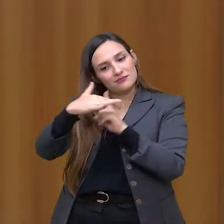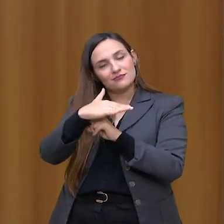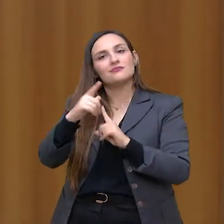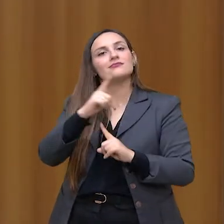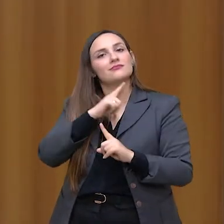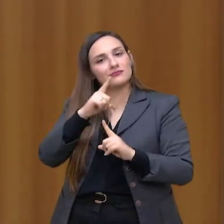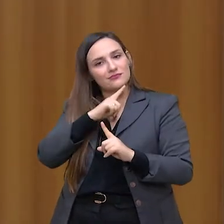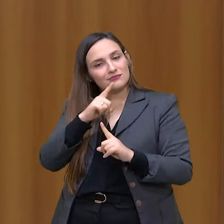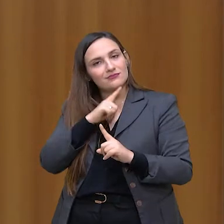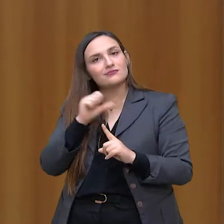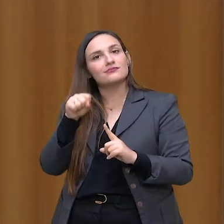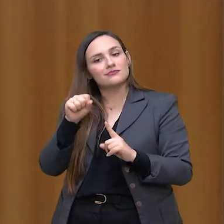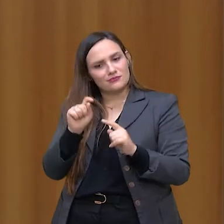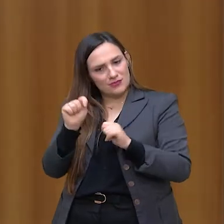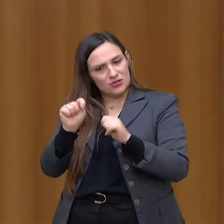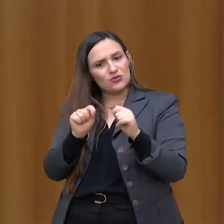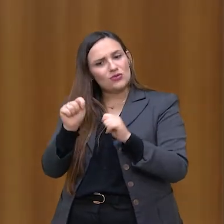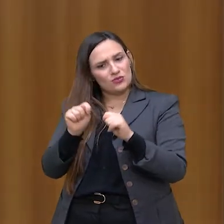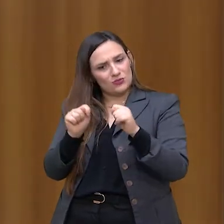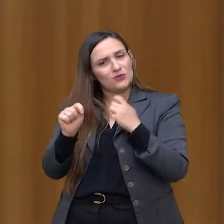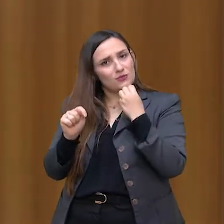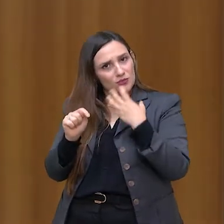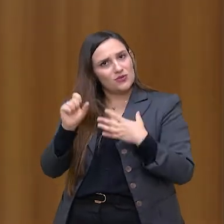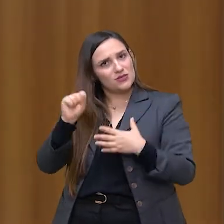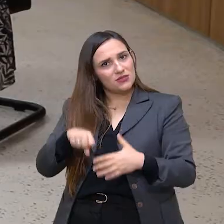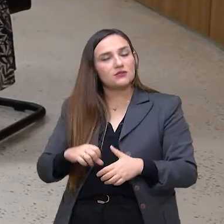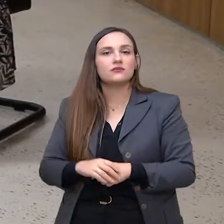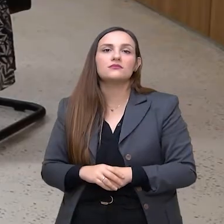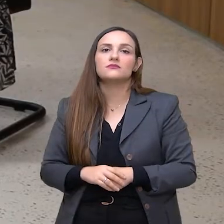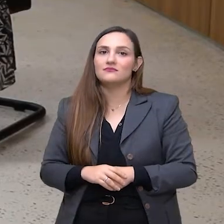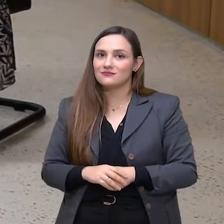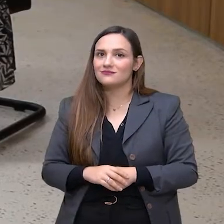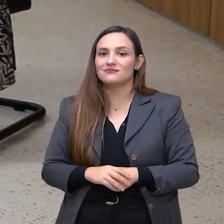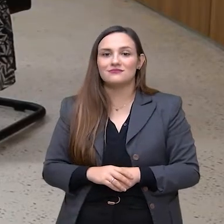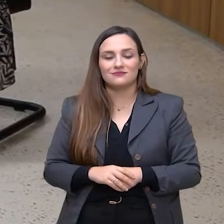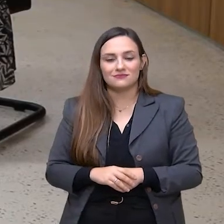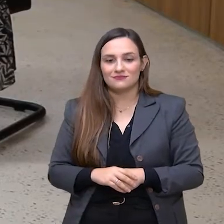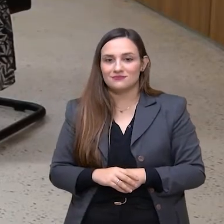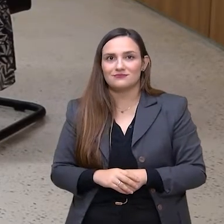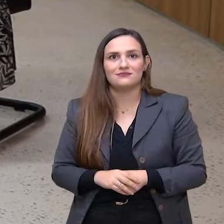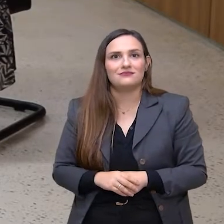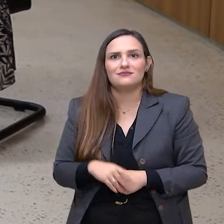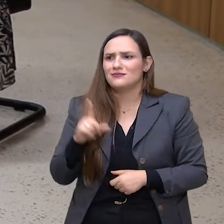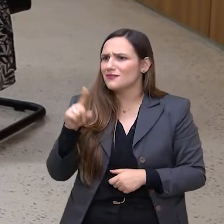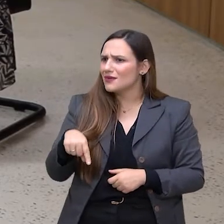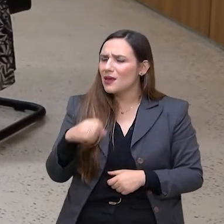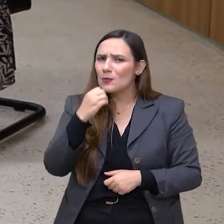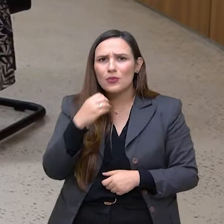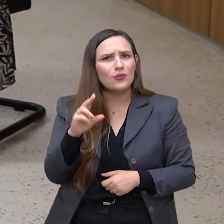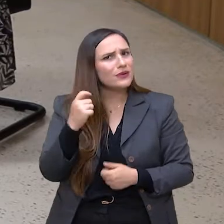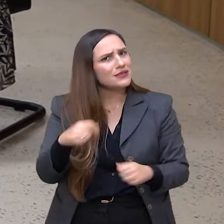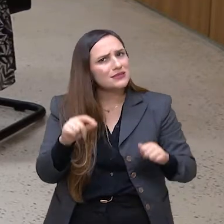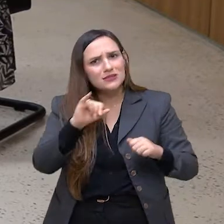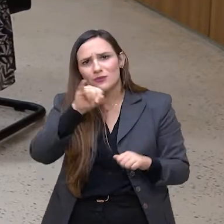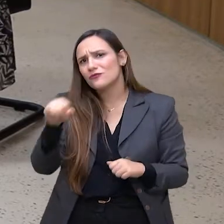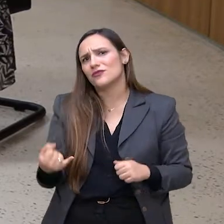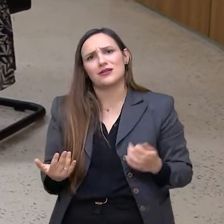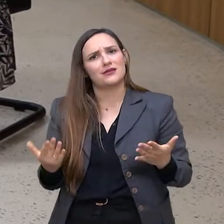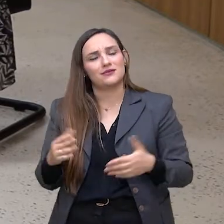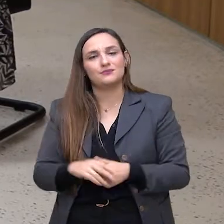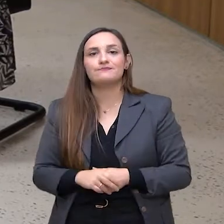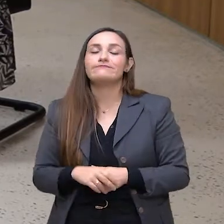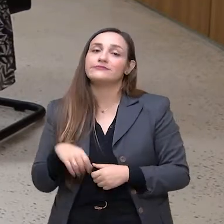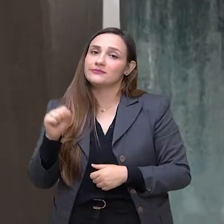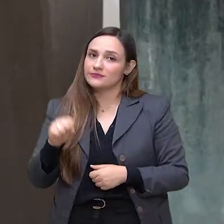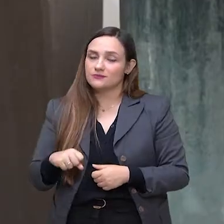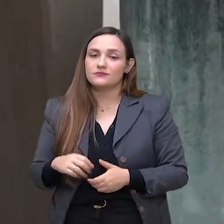vai gerar uma grande economia mesmo. E a gente tem essa fonte de energia aqui que é muito rica, né? Muito rica. E